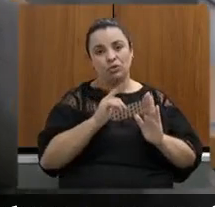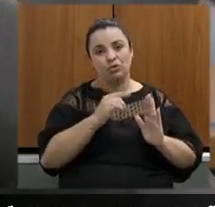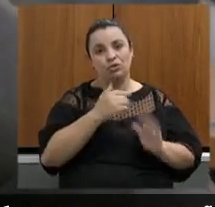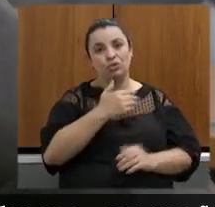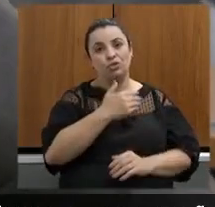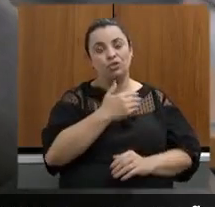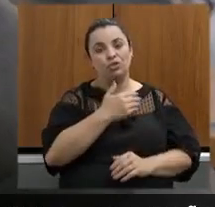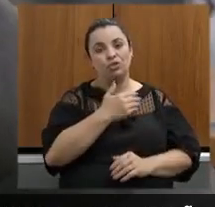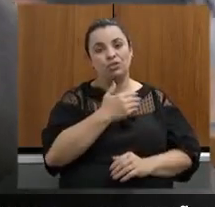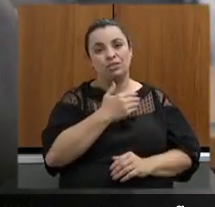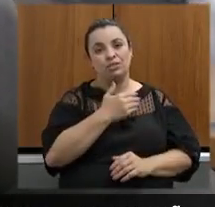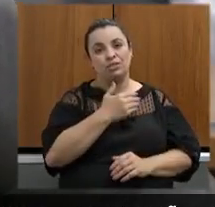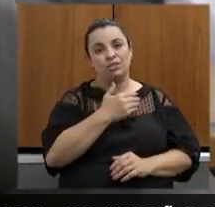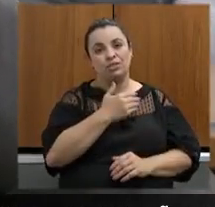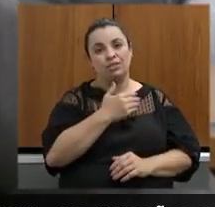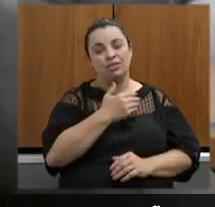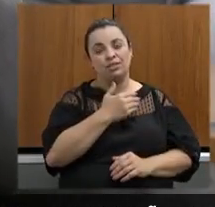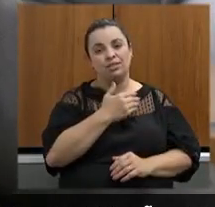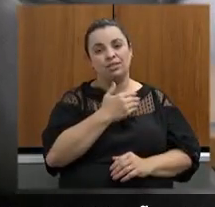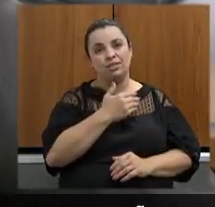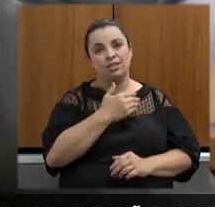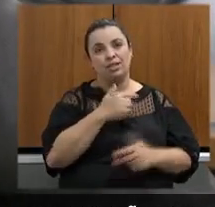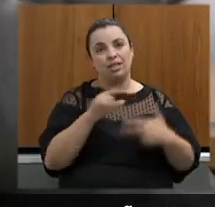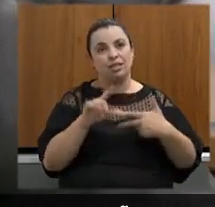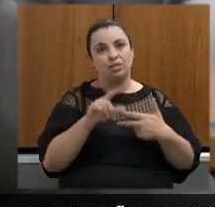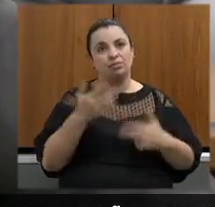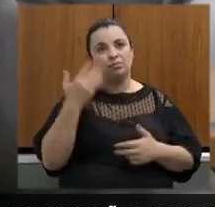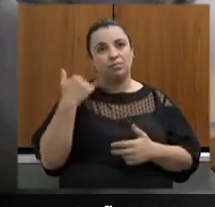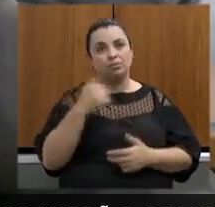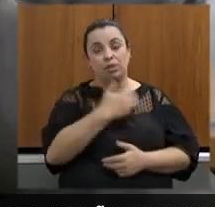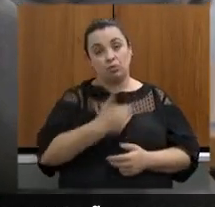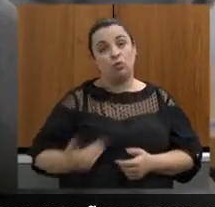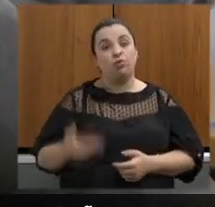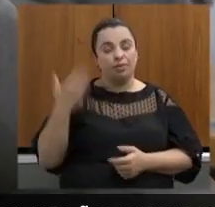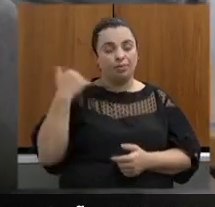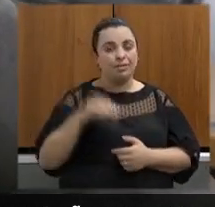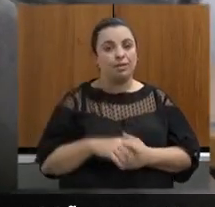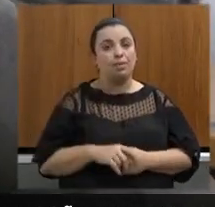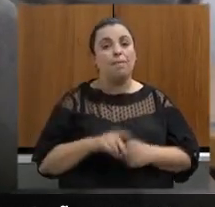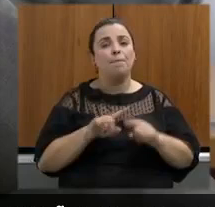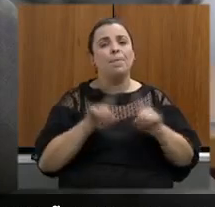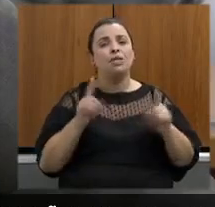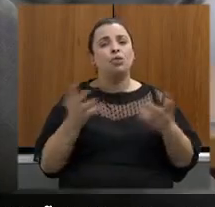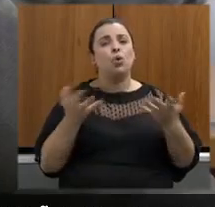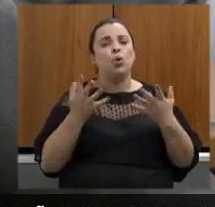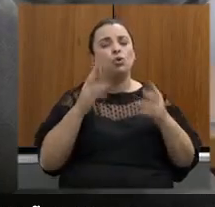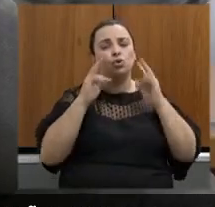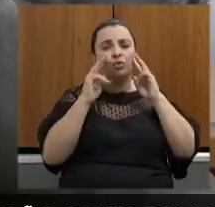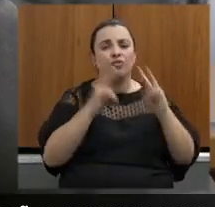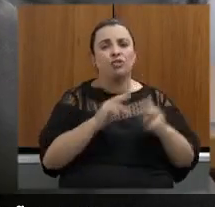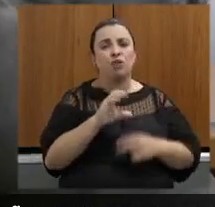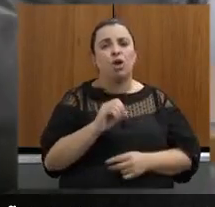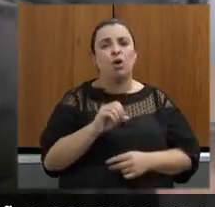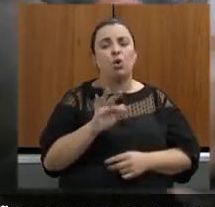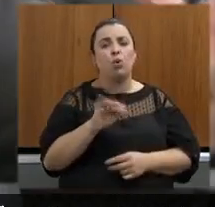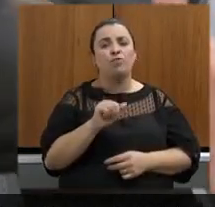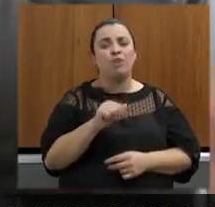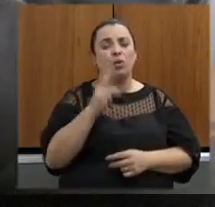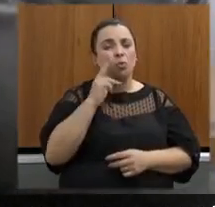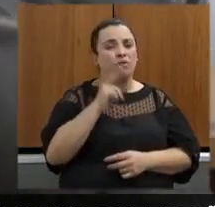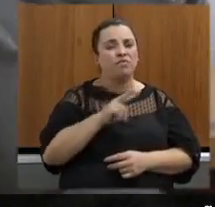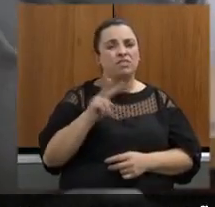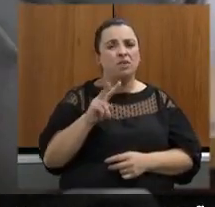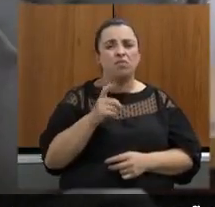ajudando muito mas hoje a visão que a gente tem é que a confia e tem uma postura muito fria em relação aos pleitos que lá são